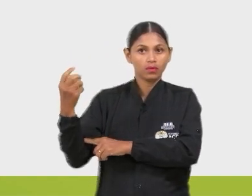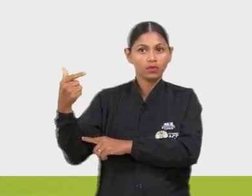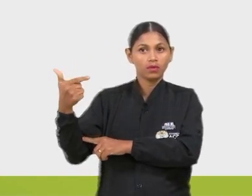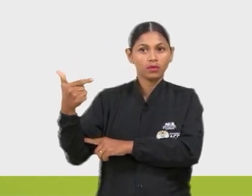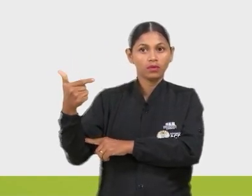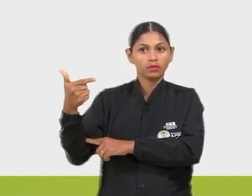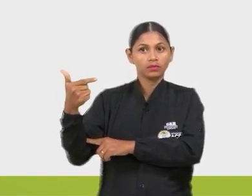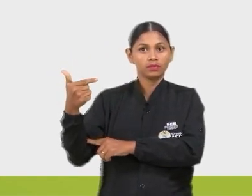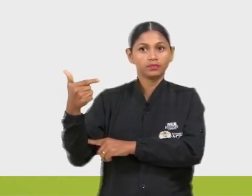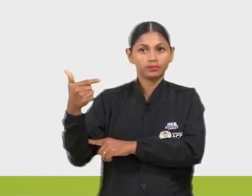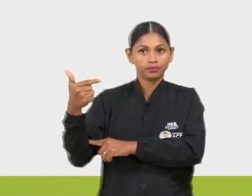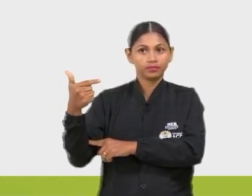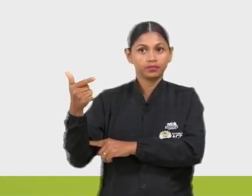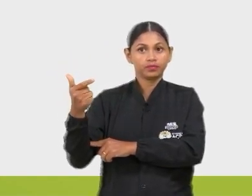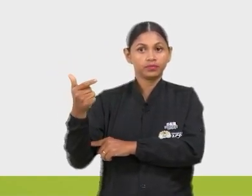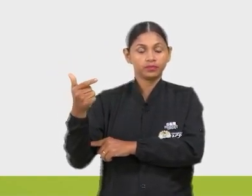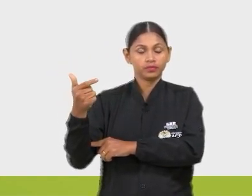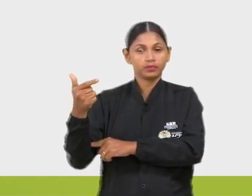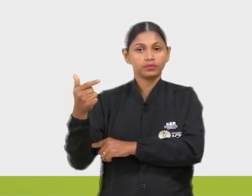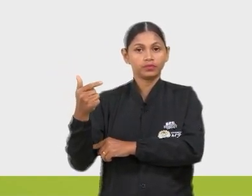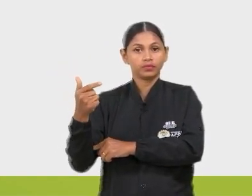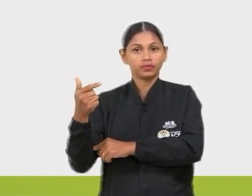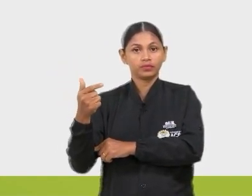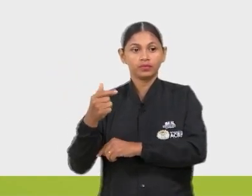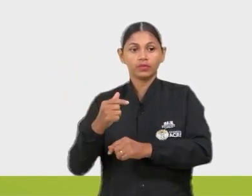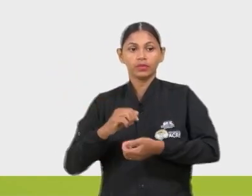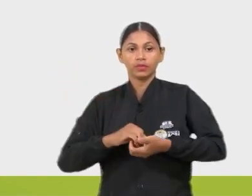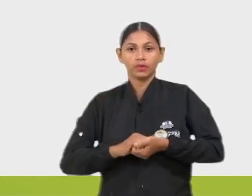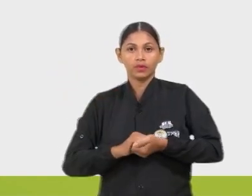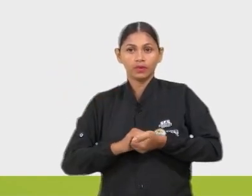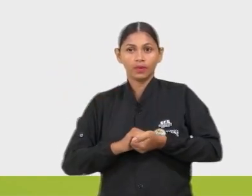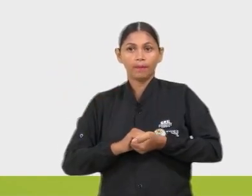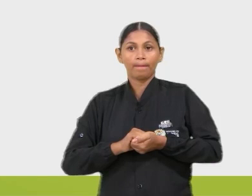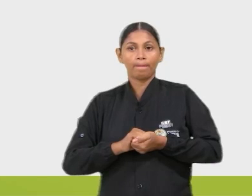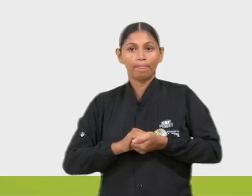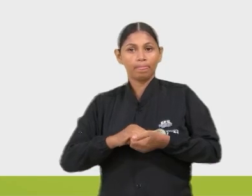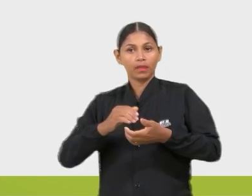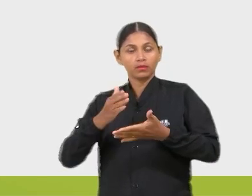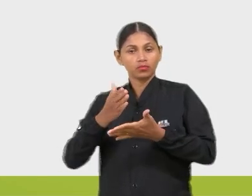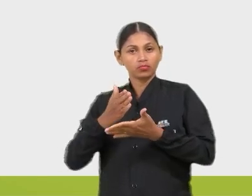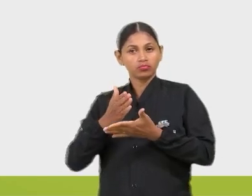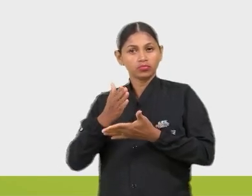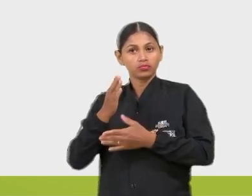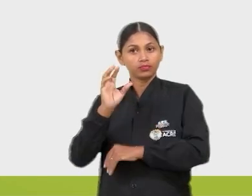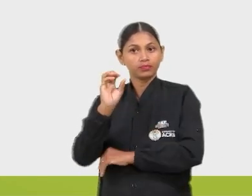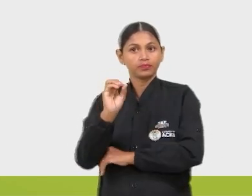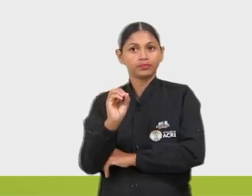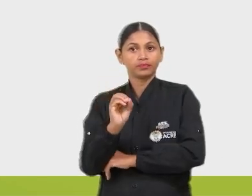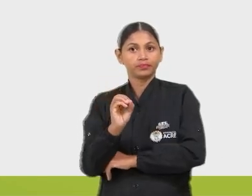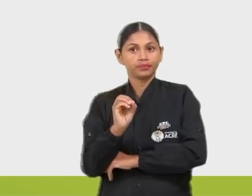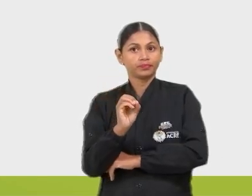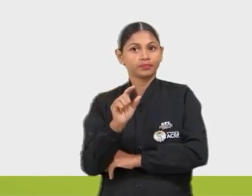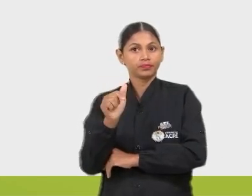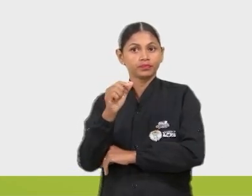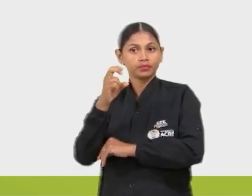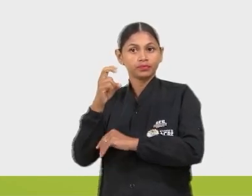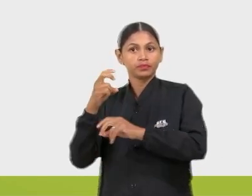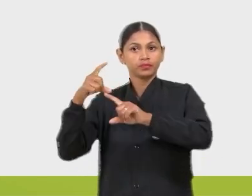0,5 é igual a 0,125. Isso aqui vezes 4 vai dar meio, tá, gente? Ok? 4